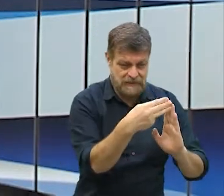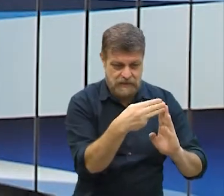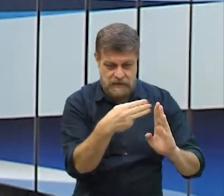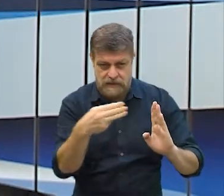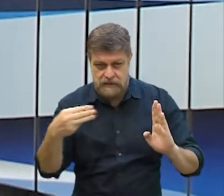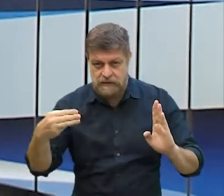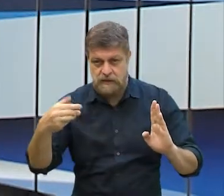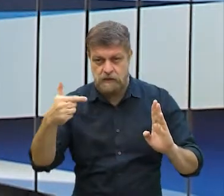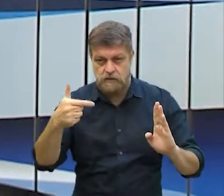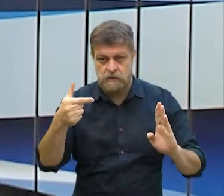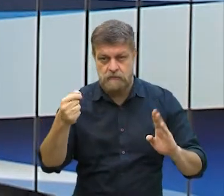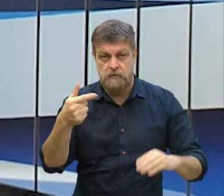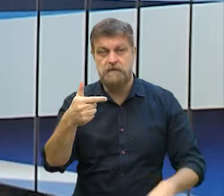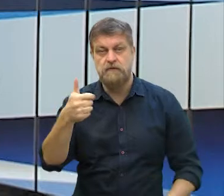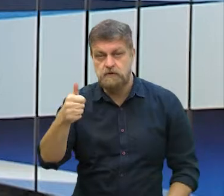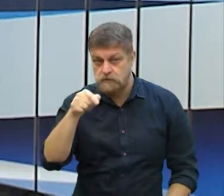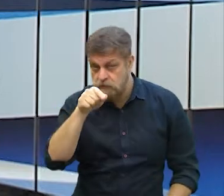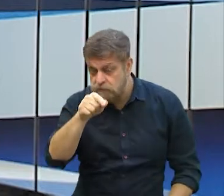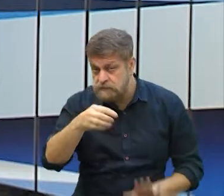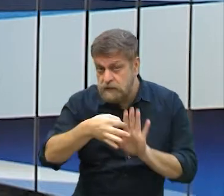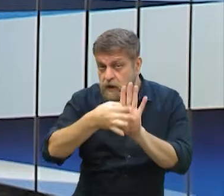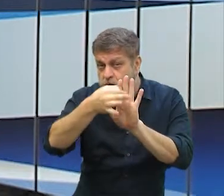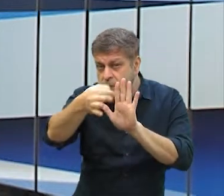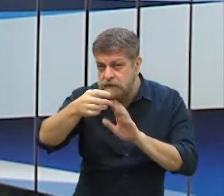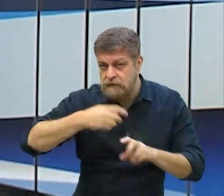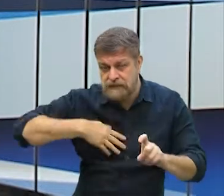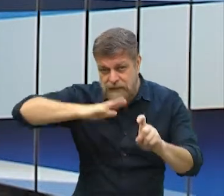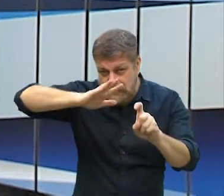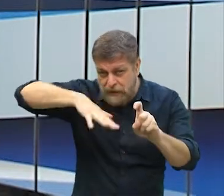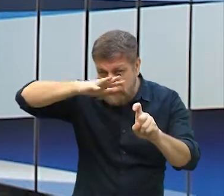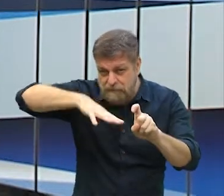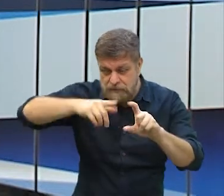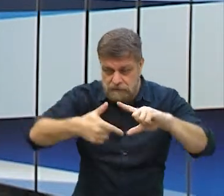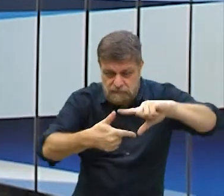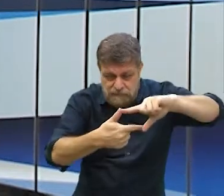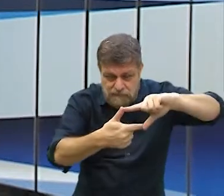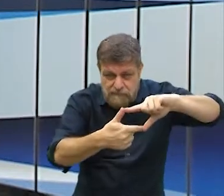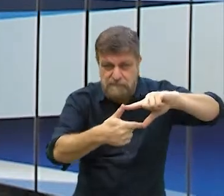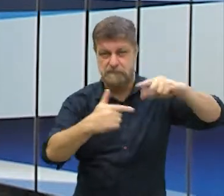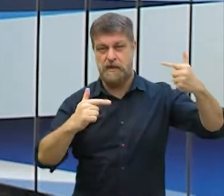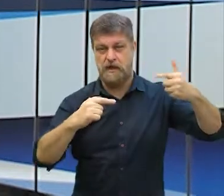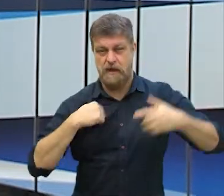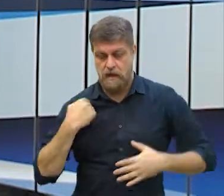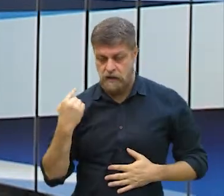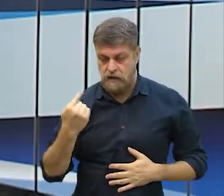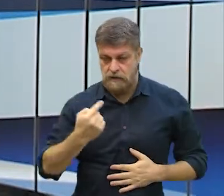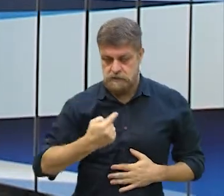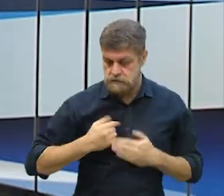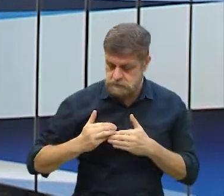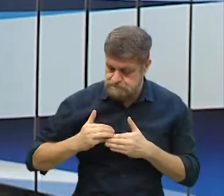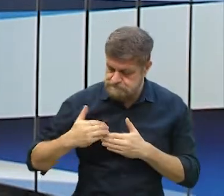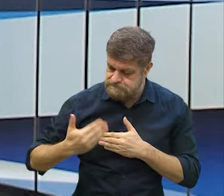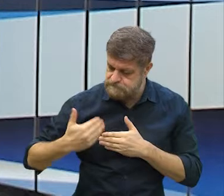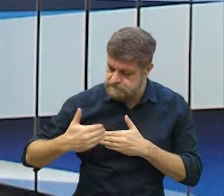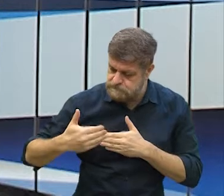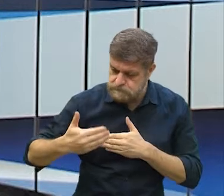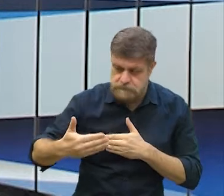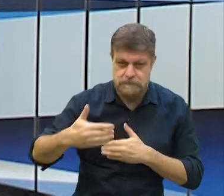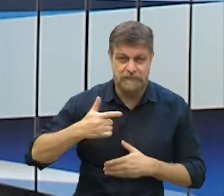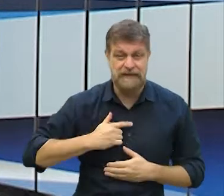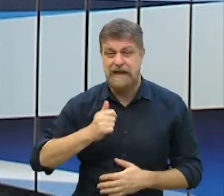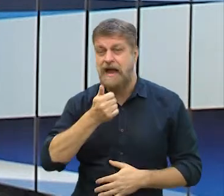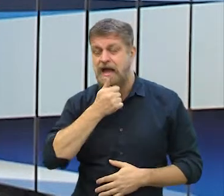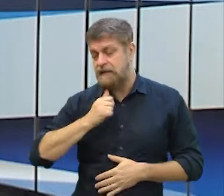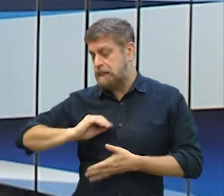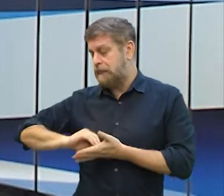para 2021, você acredita que alguns mitos têm sido derrubados? Estamos avançando? O caminho